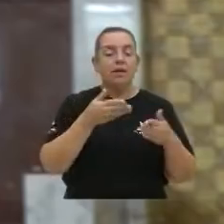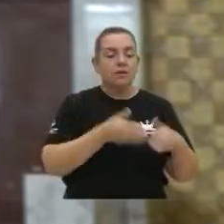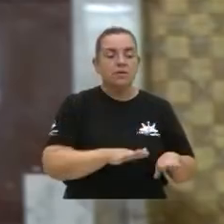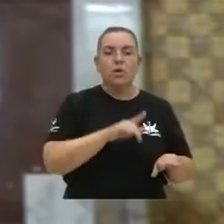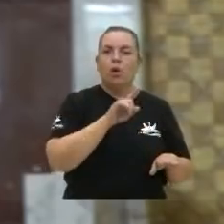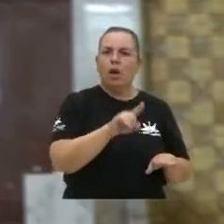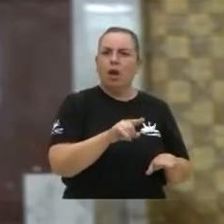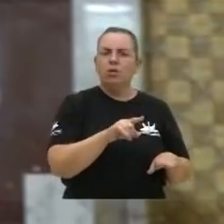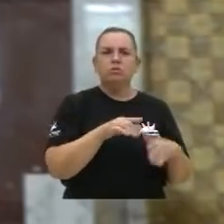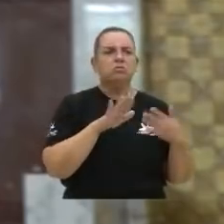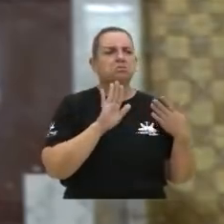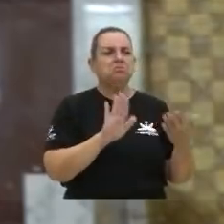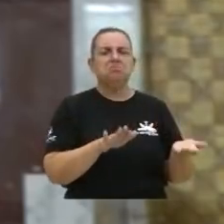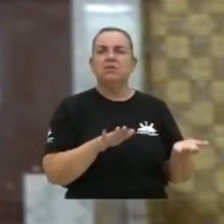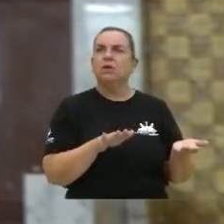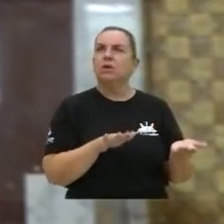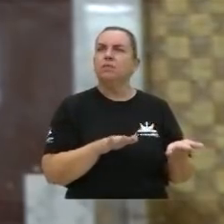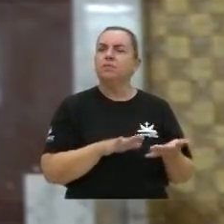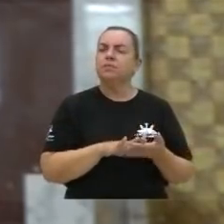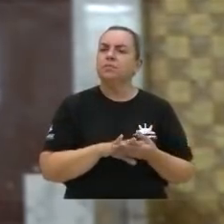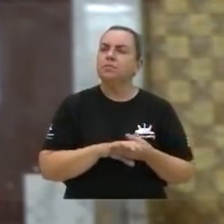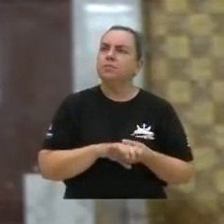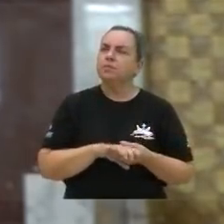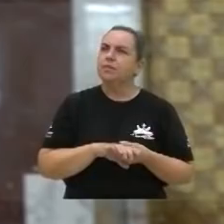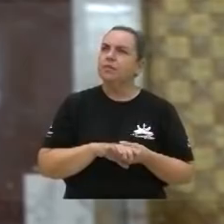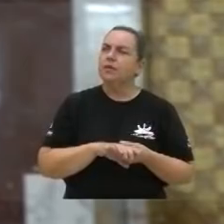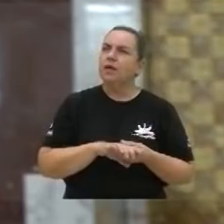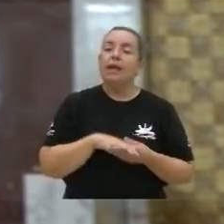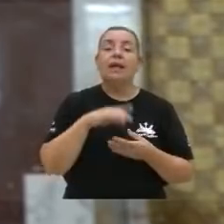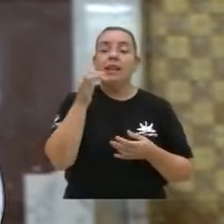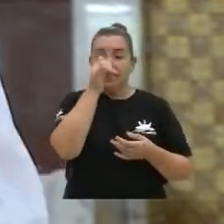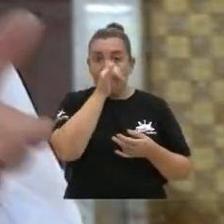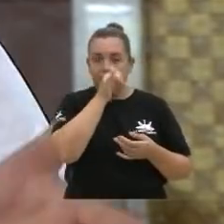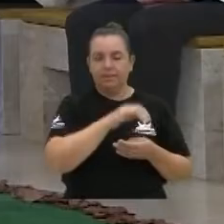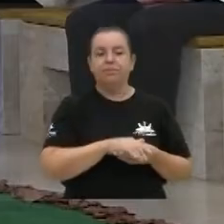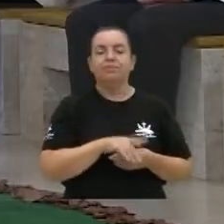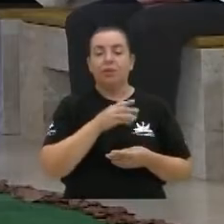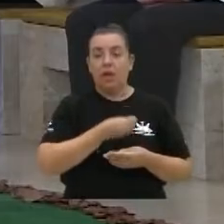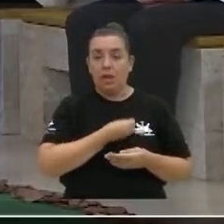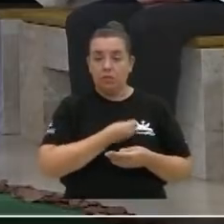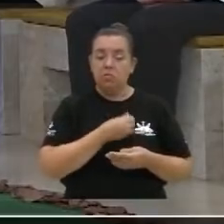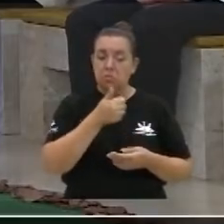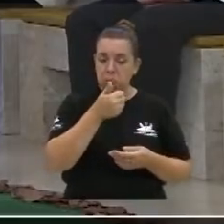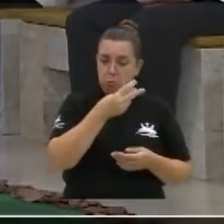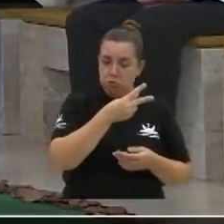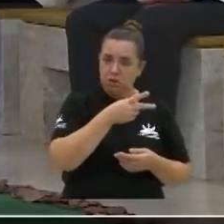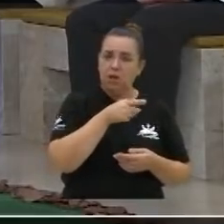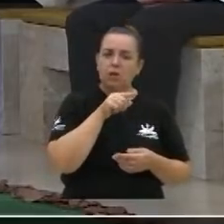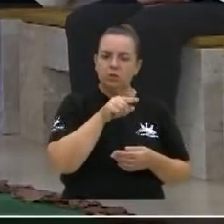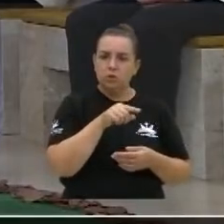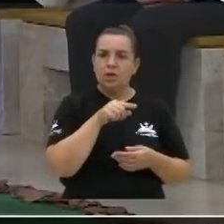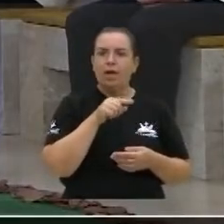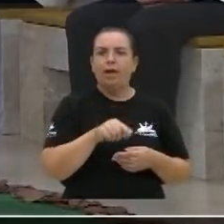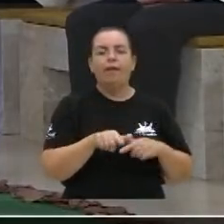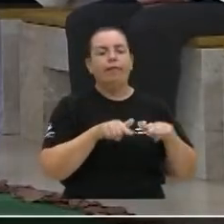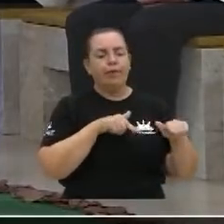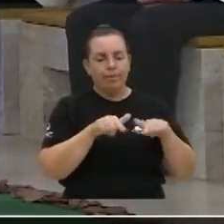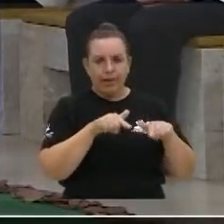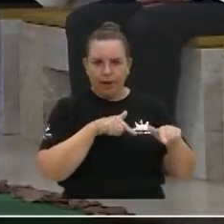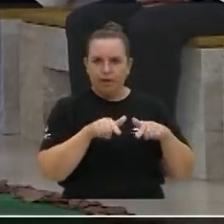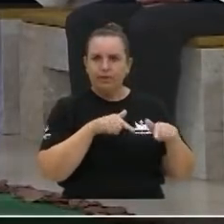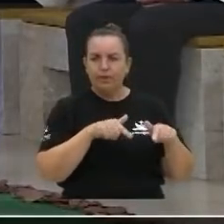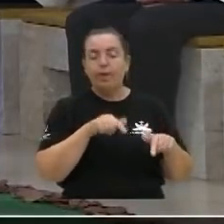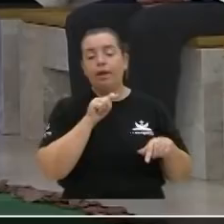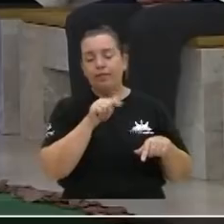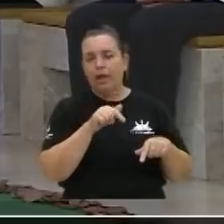viveu? Com 12 anos, o que era costume, e não faz muito tempo que também acontecia